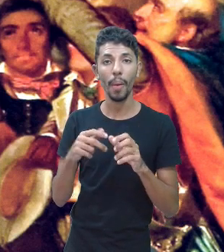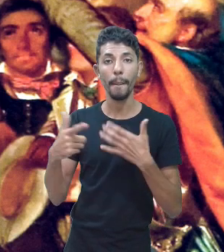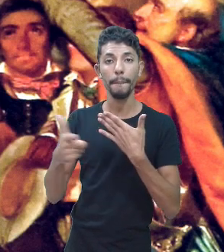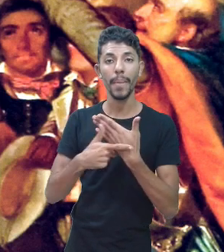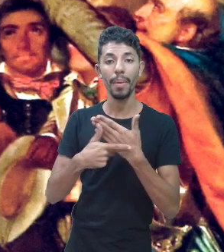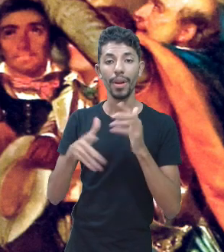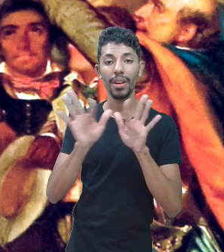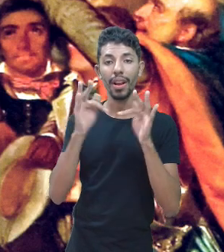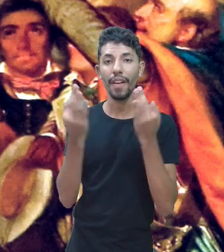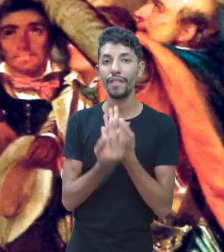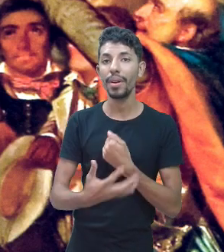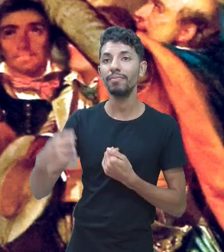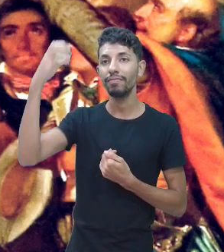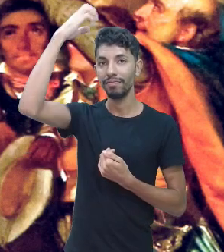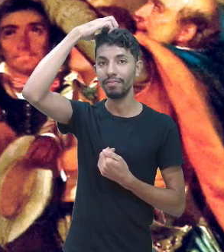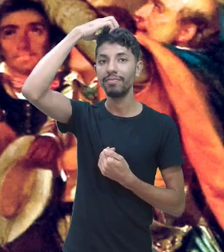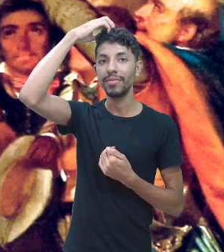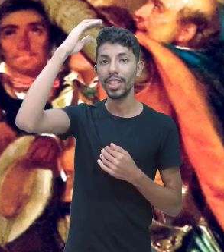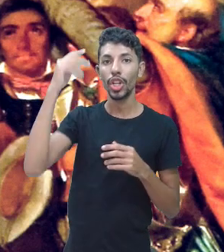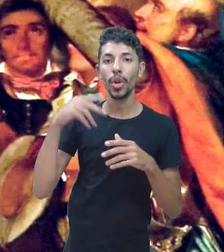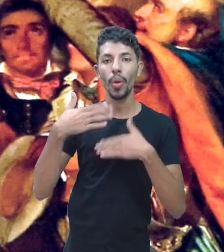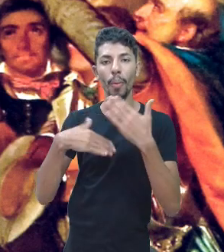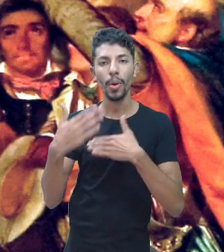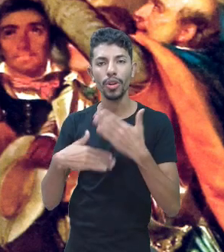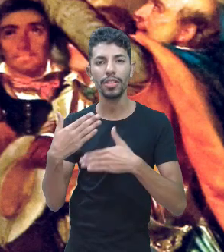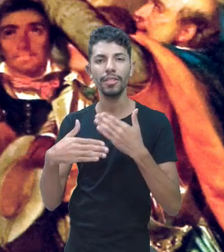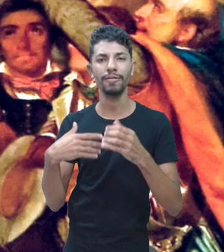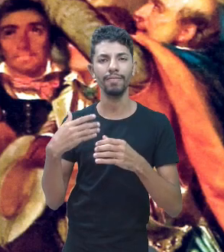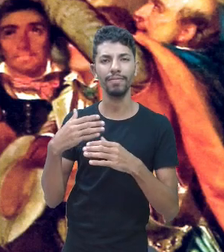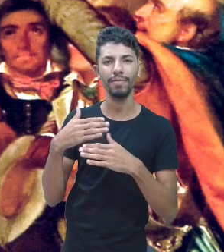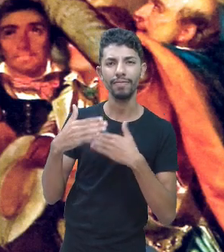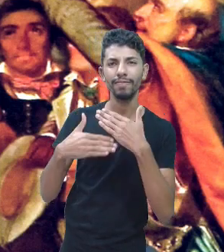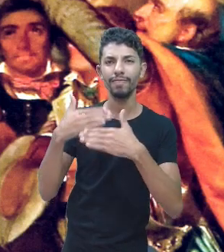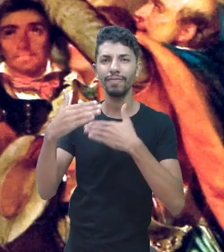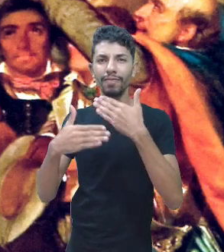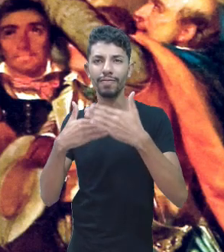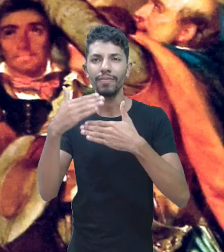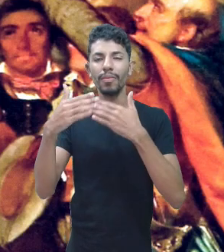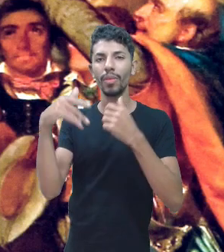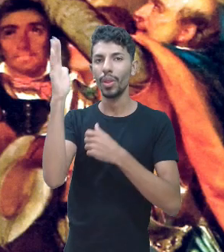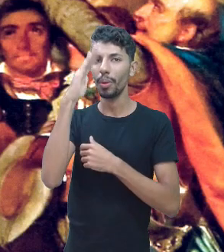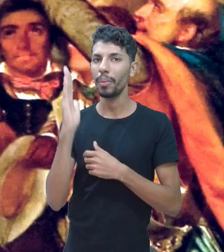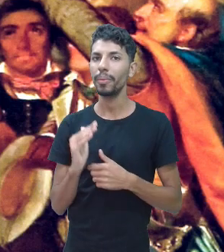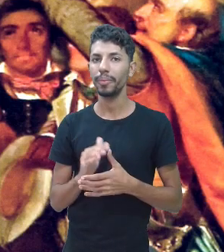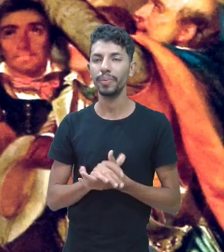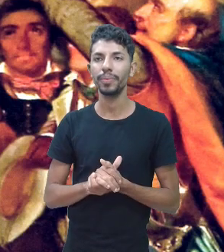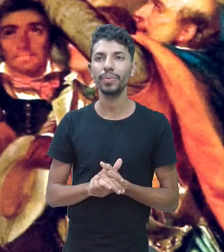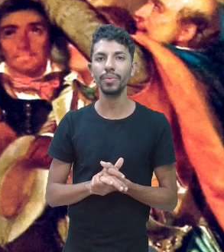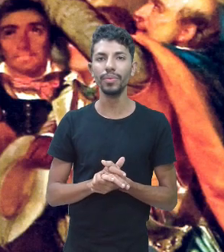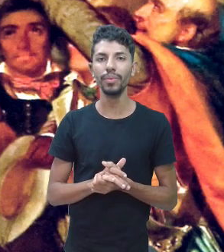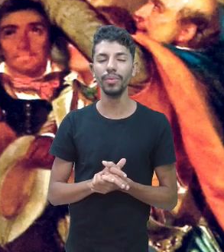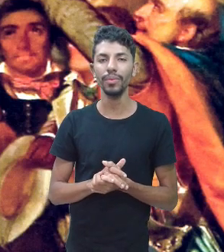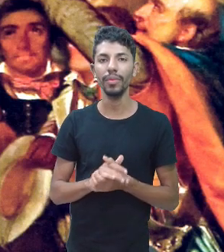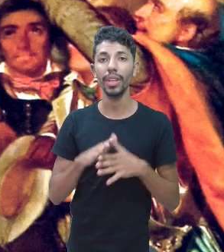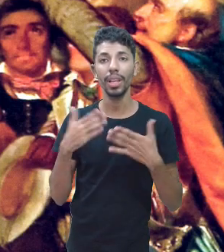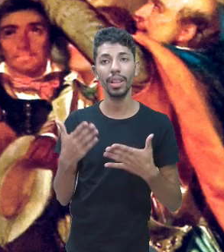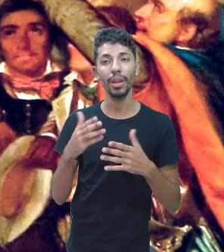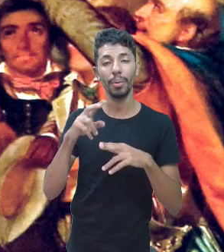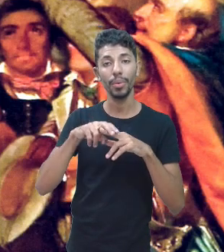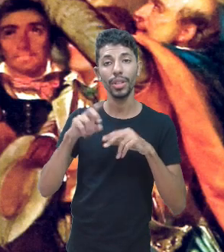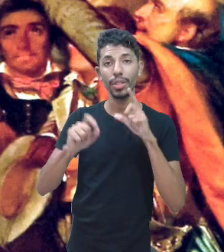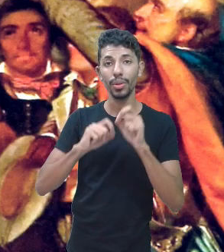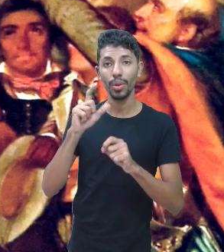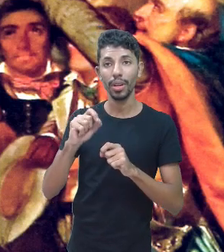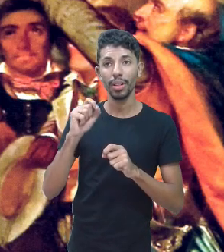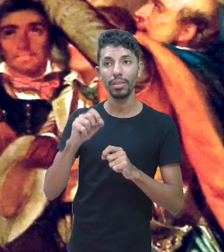nesse processo de manutenção e construção. Olha, construção e manutenção do Brasil. Tá bom? Então, não é à toa que Dom Pedro II, né,